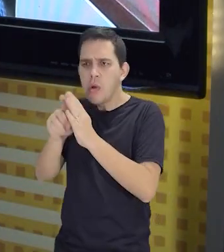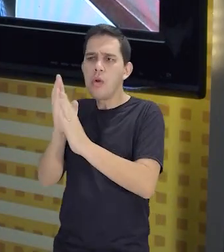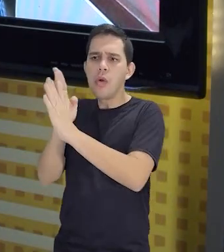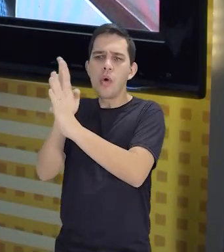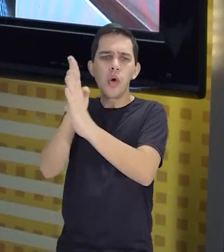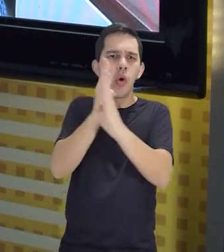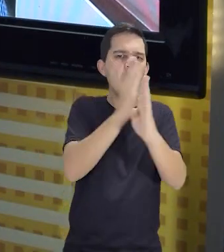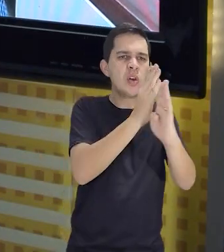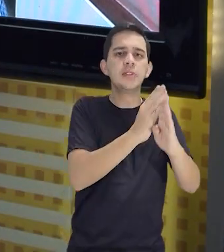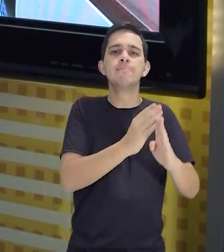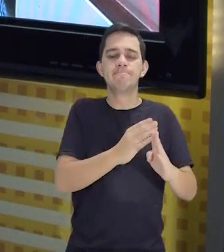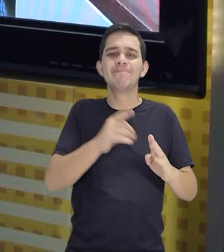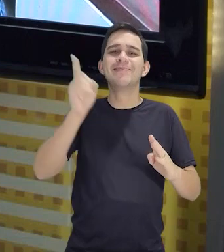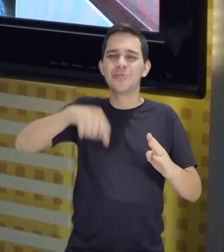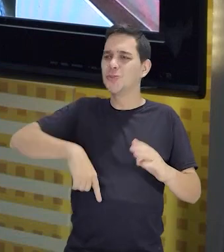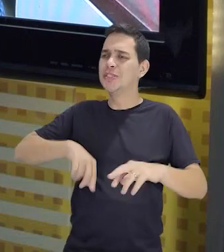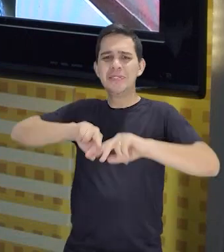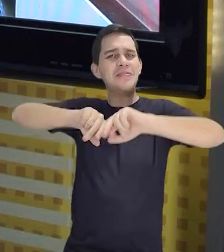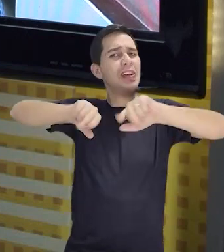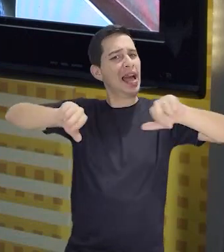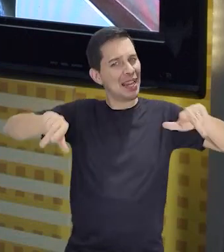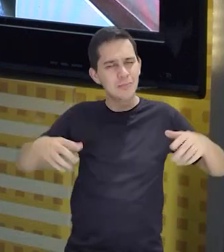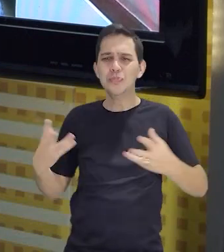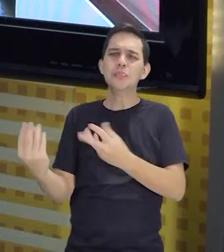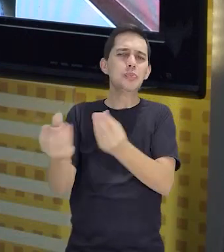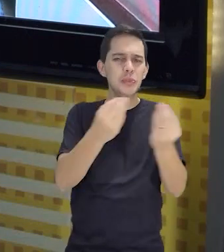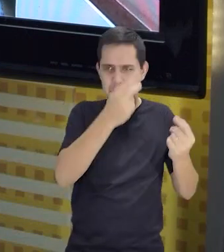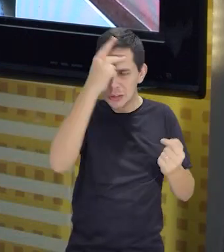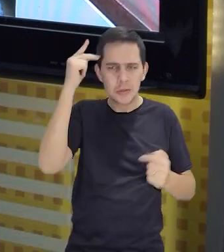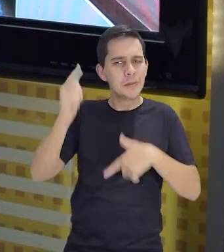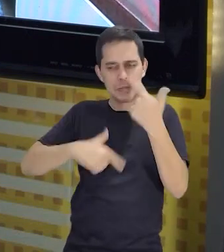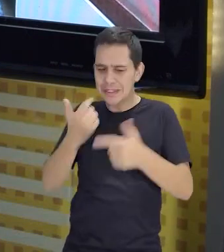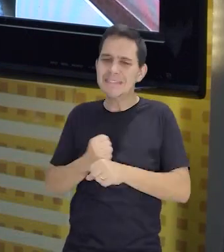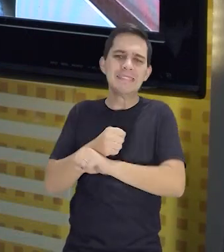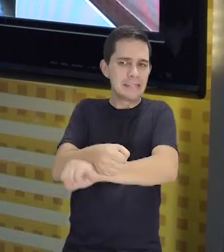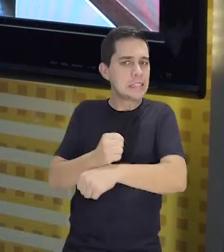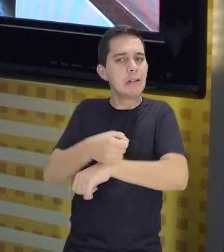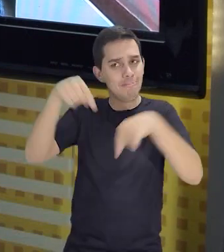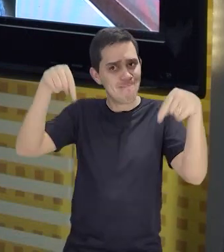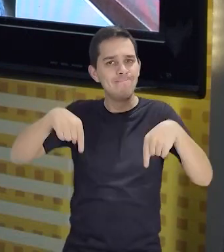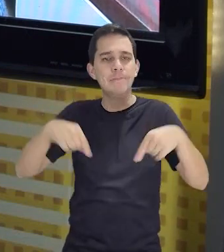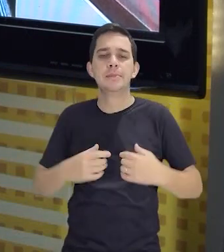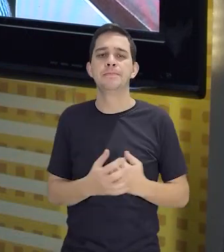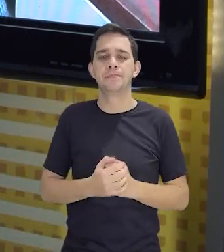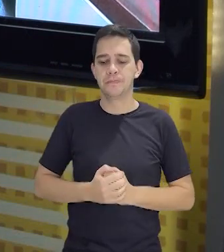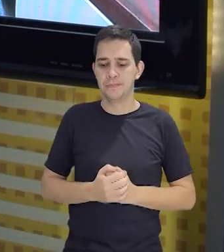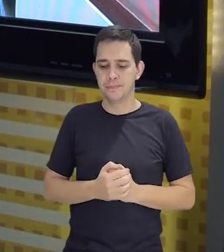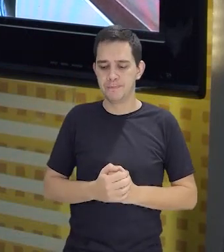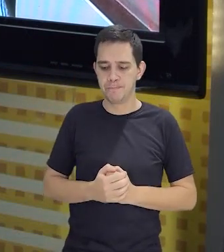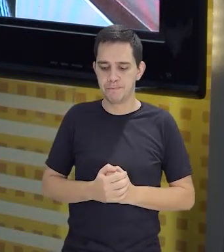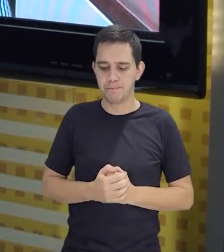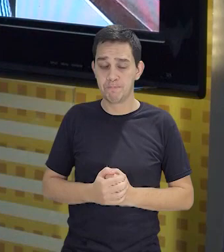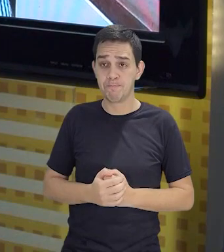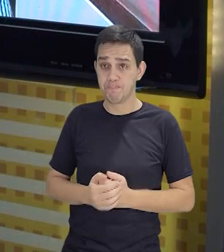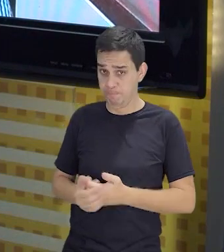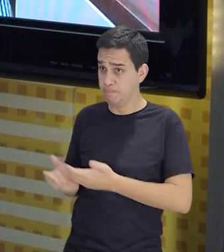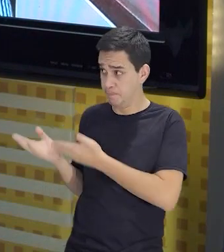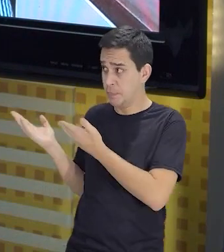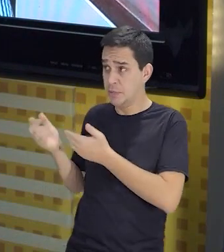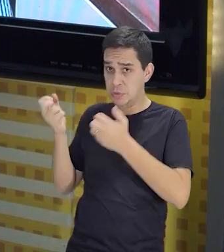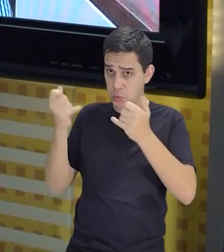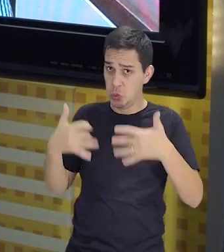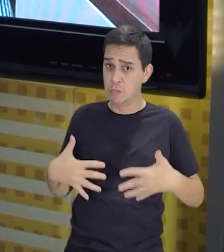denúncias destes casos. Roberto diz lamentar que eles ainda sejam bem comuns. Então essa pessoa lá, essa vítima,